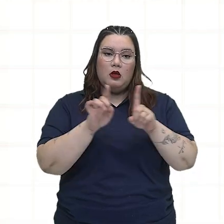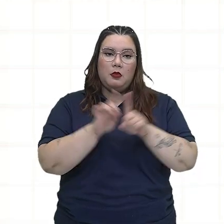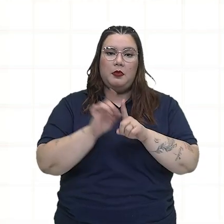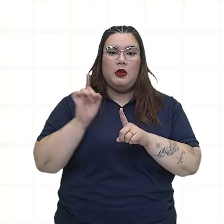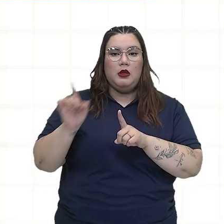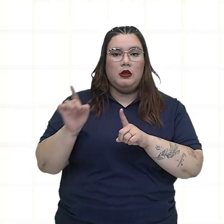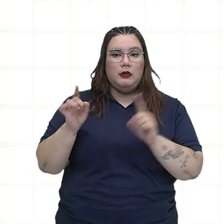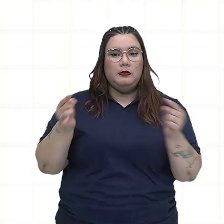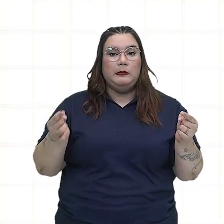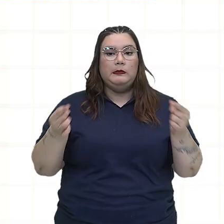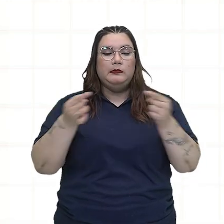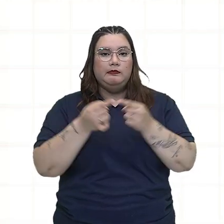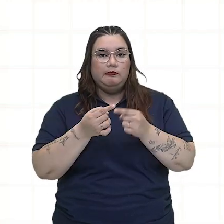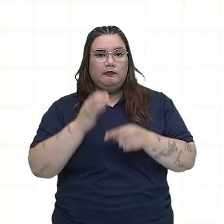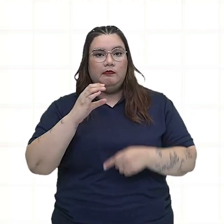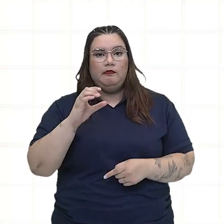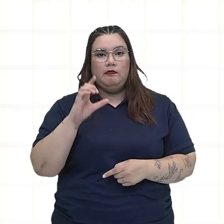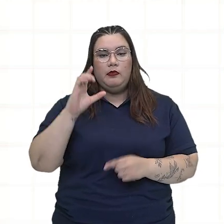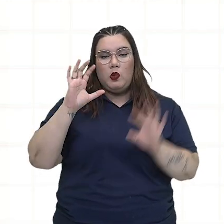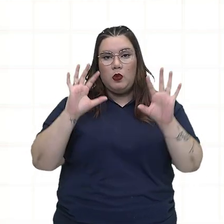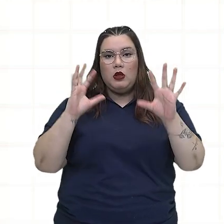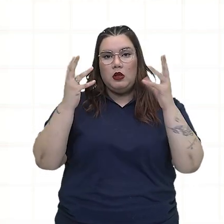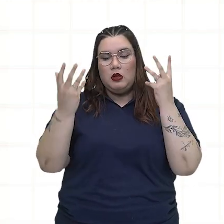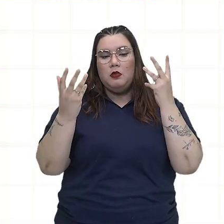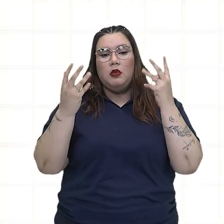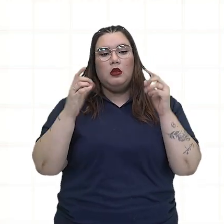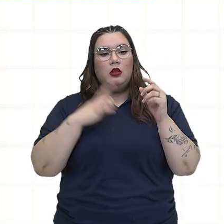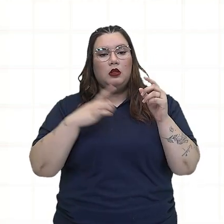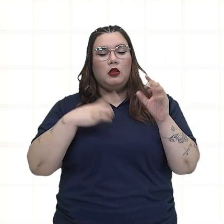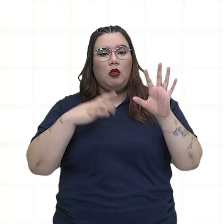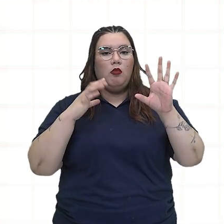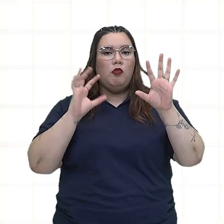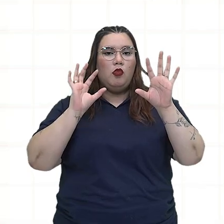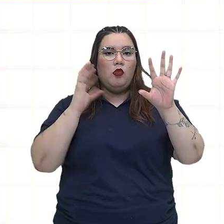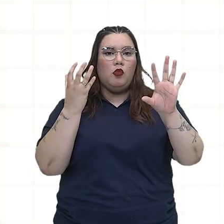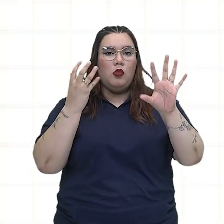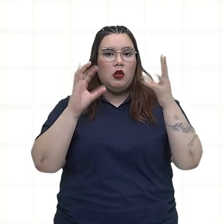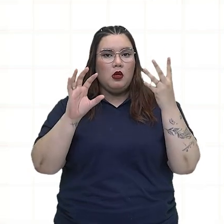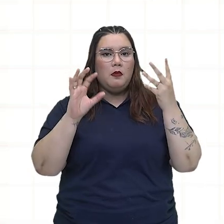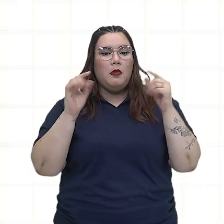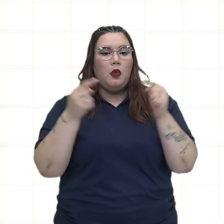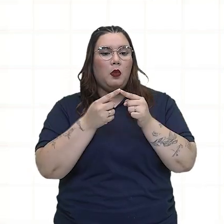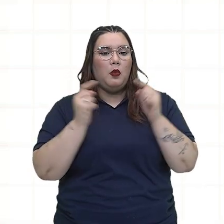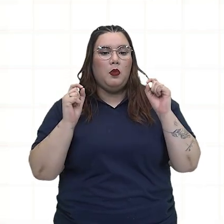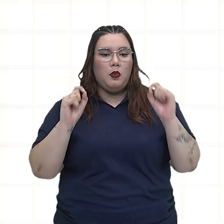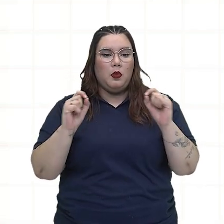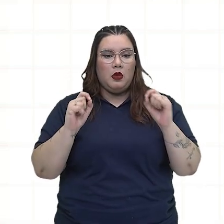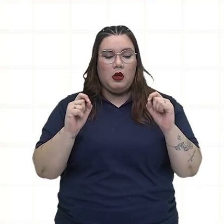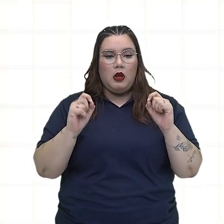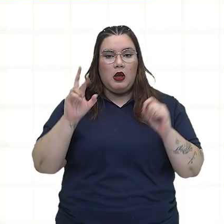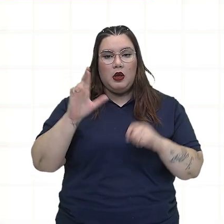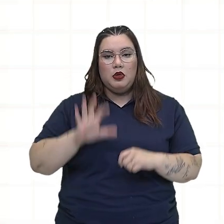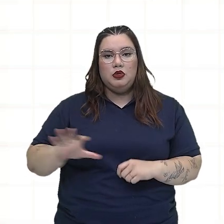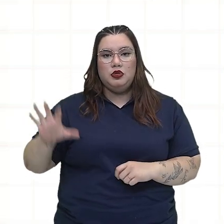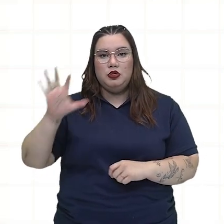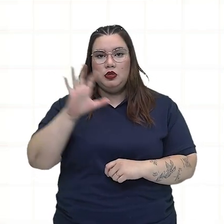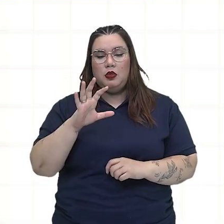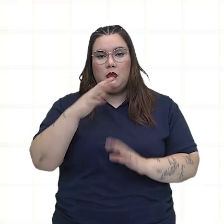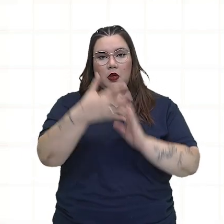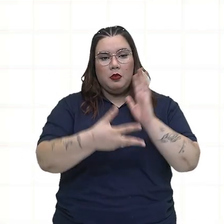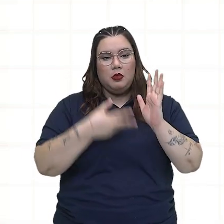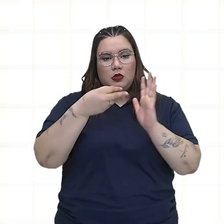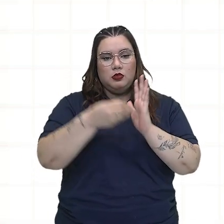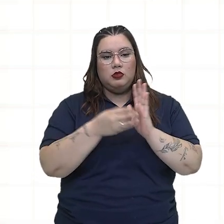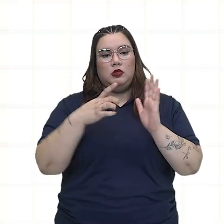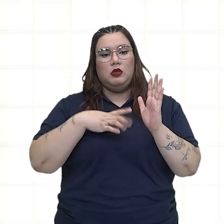no clima equatorial, que corresponde ao clima que abrange aqui a região amazônica, nós